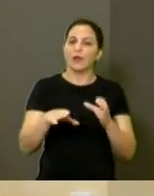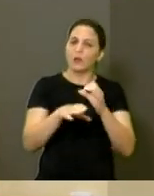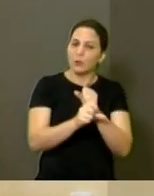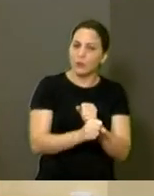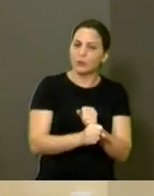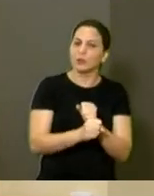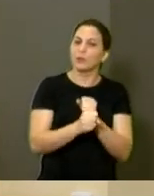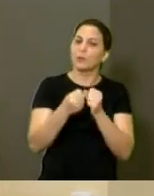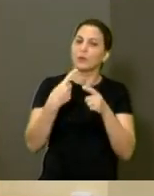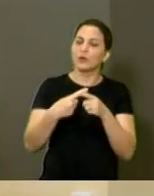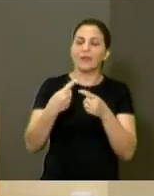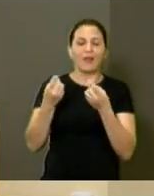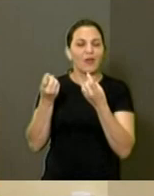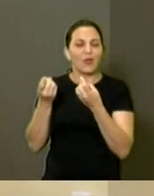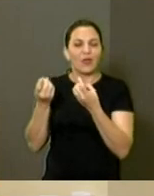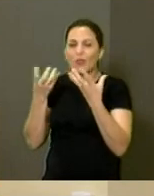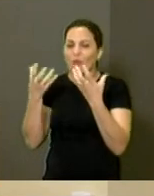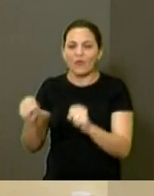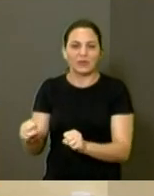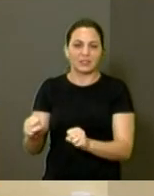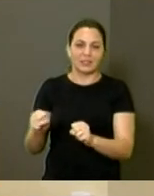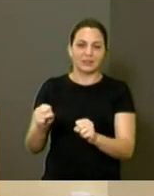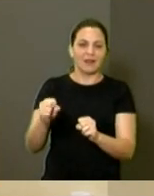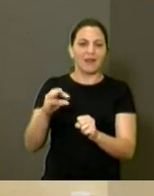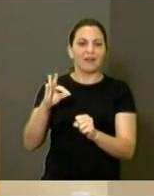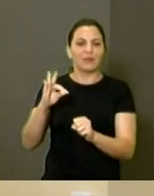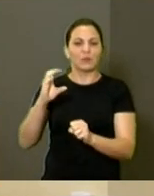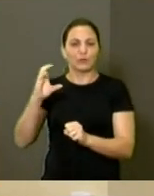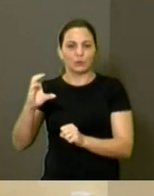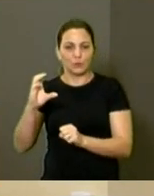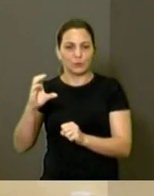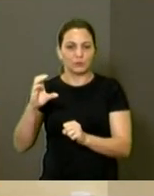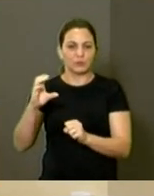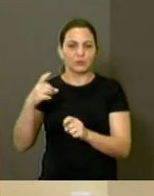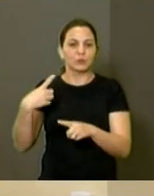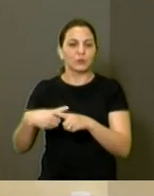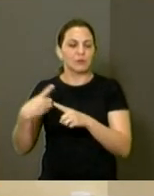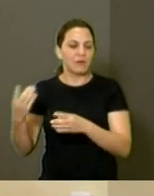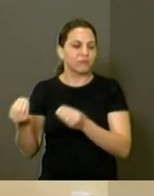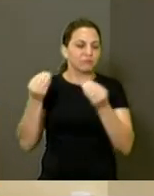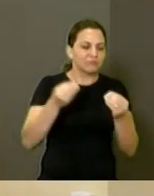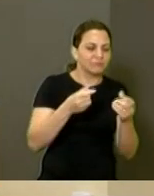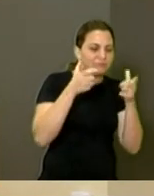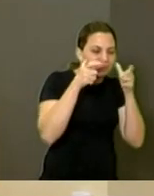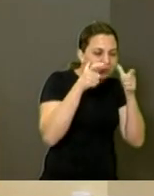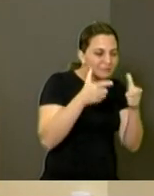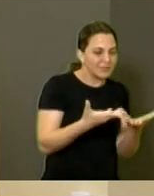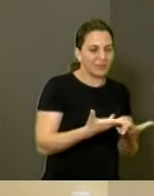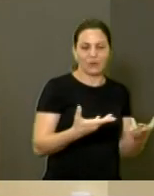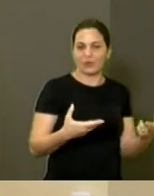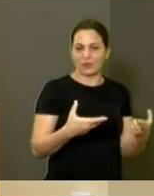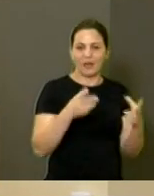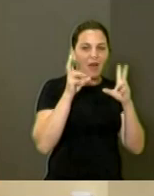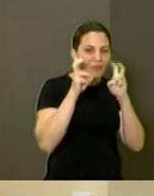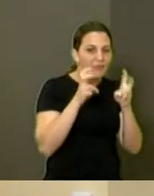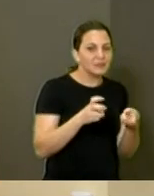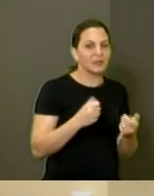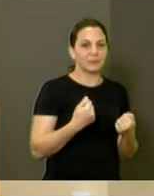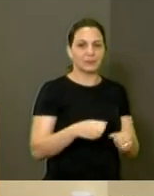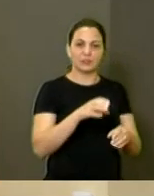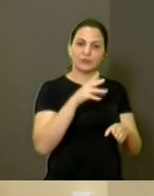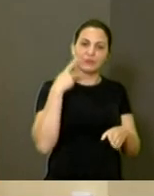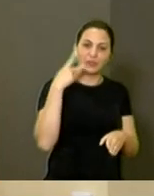tribunal e correr o risco de manter a rejeição por esta casa fica aqui esse pedido essa